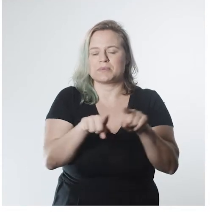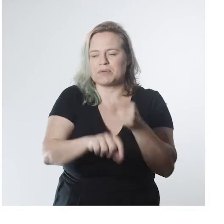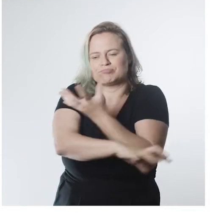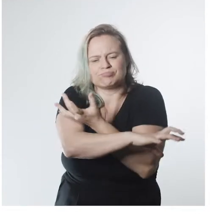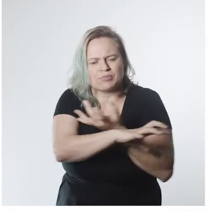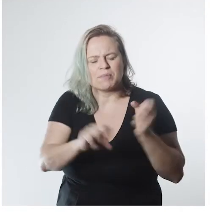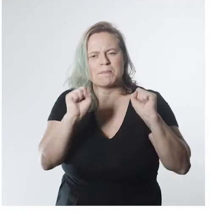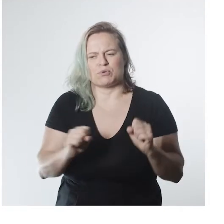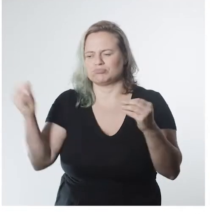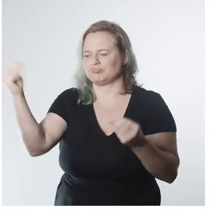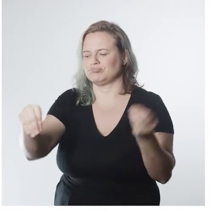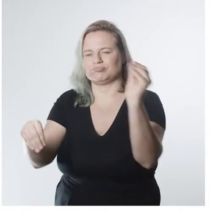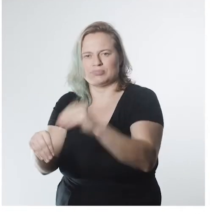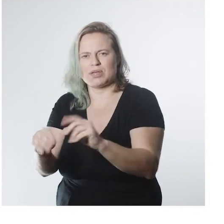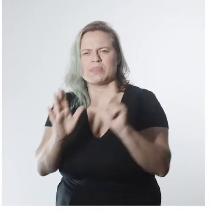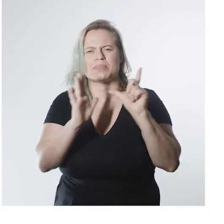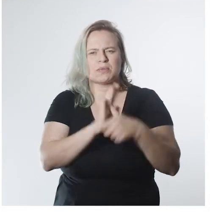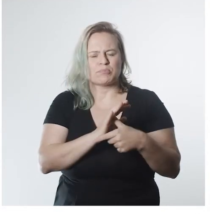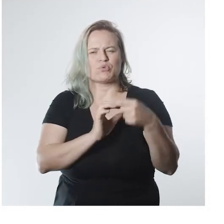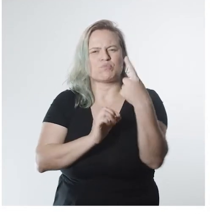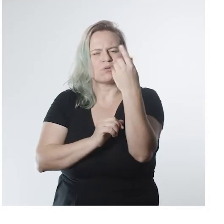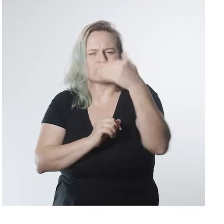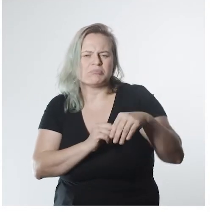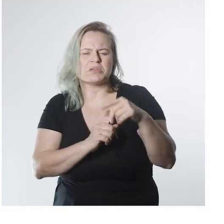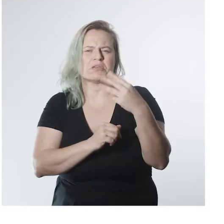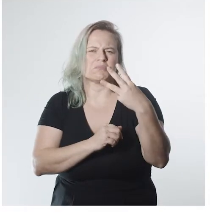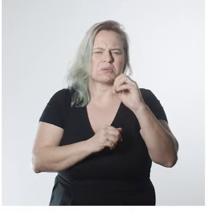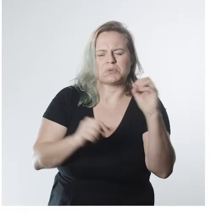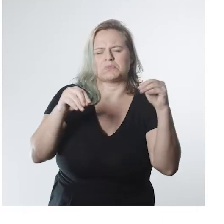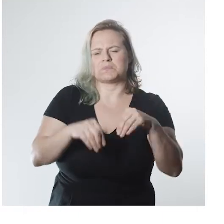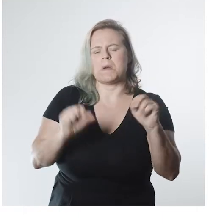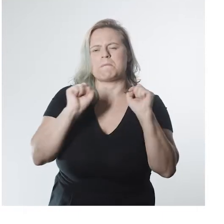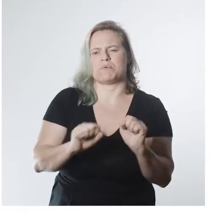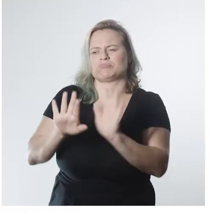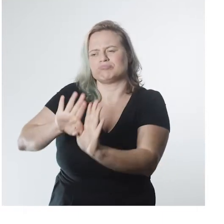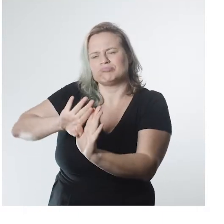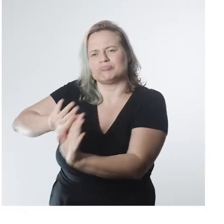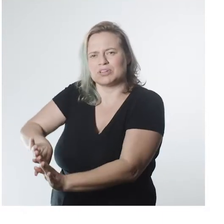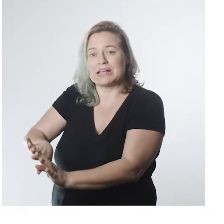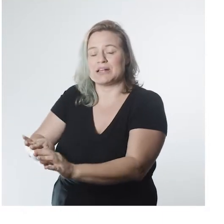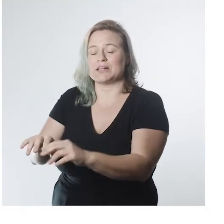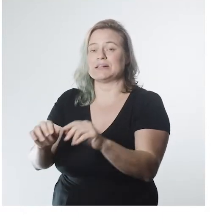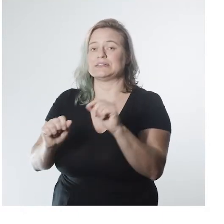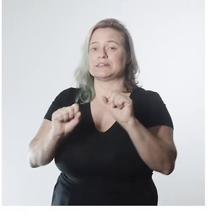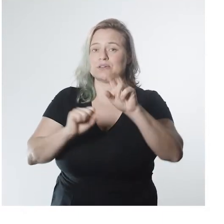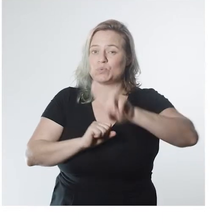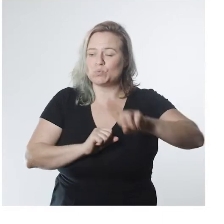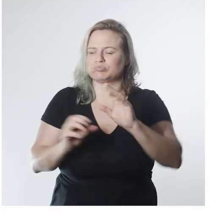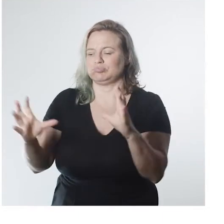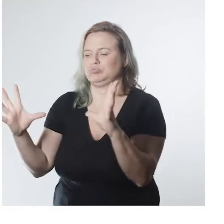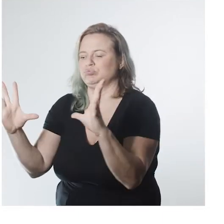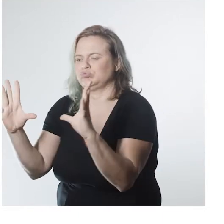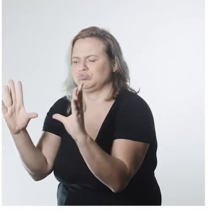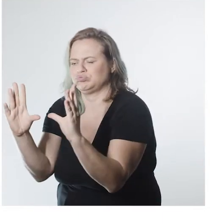Depois de cozinhar por mais ou menos 1 hora e meia, coa-se esse caldo e aí se reserva. Reduzindo esse caldo, ele vira uma gelatina que